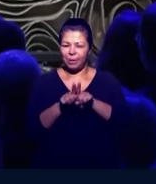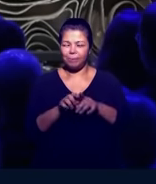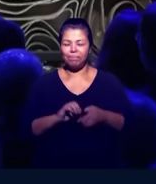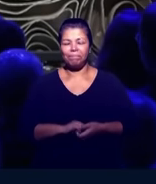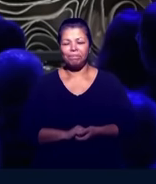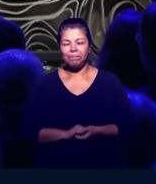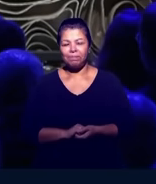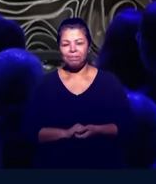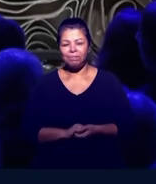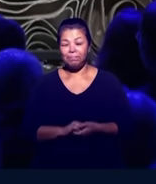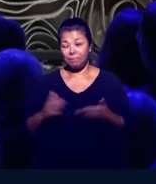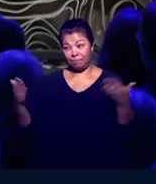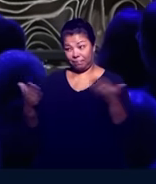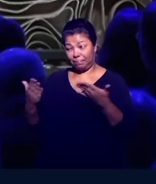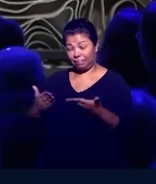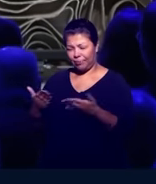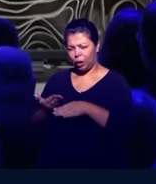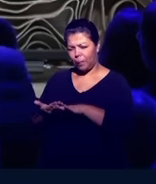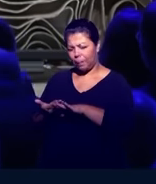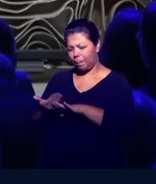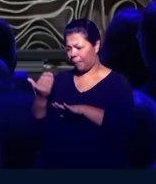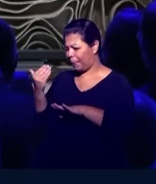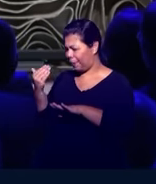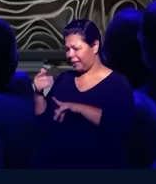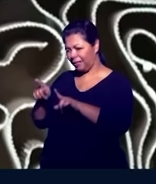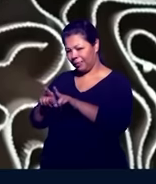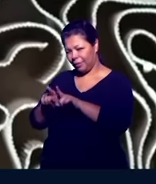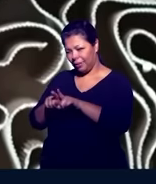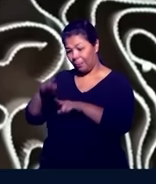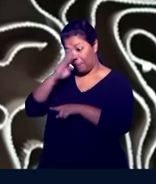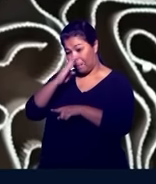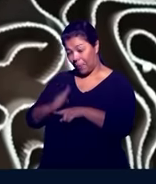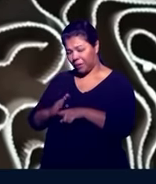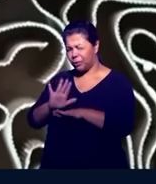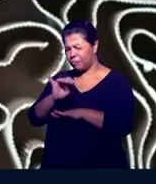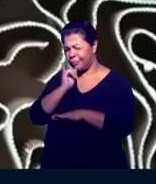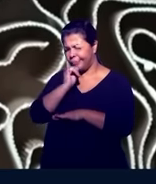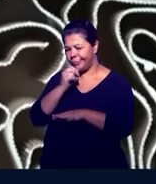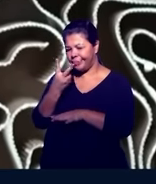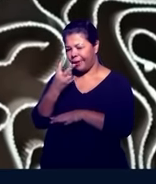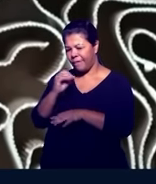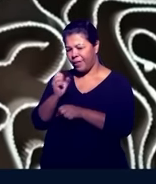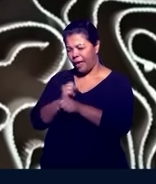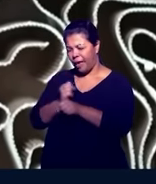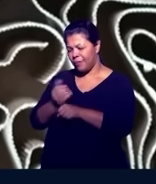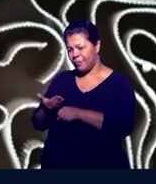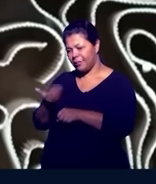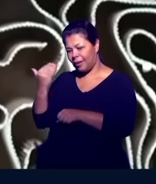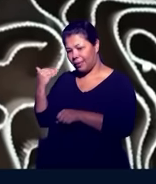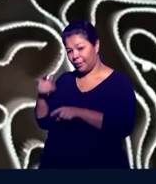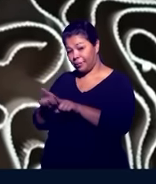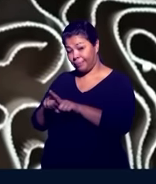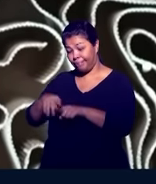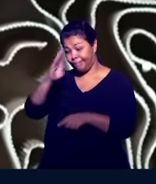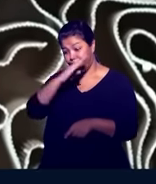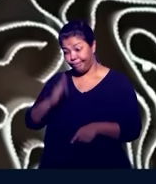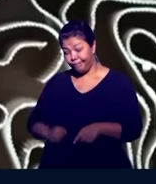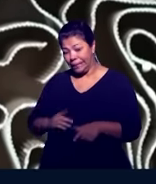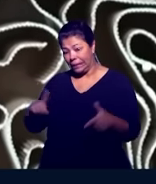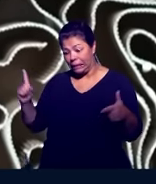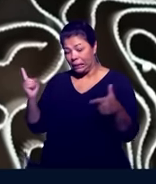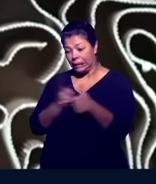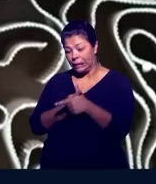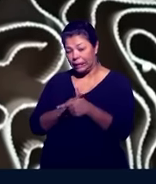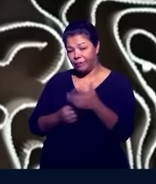pouquinho passado só para lembrar onde onde o Brasil está no momento se a gente volta 20 anos atrás o Brasil era devedor em dólar o Brasil tinha um